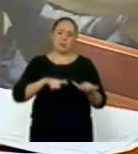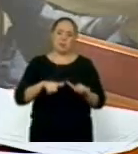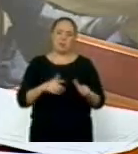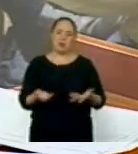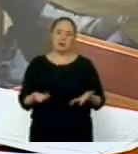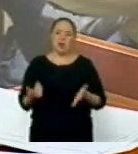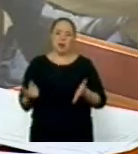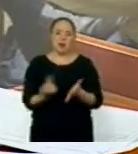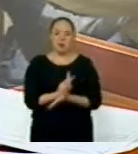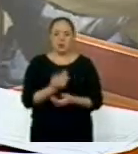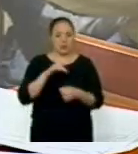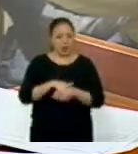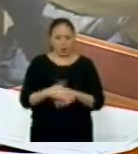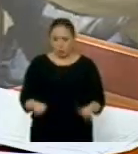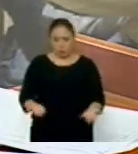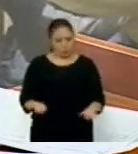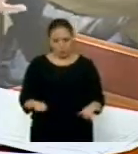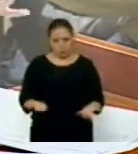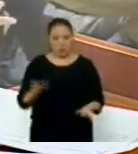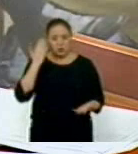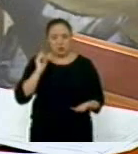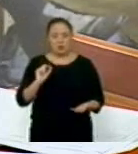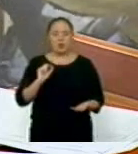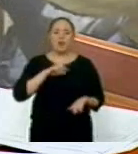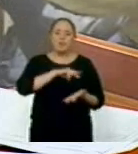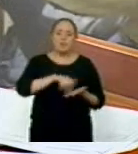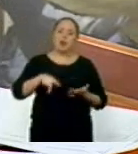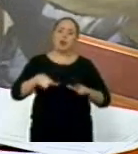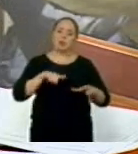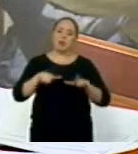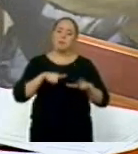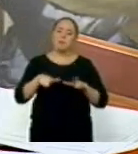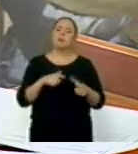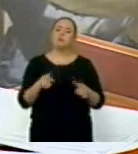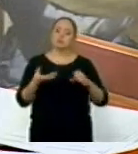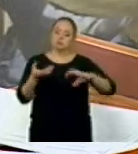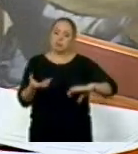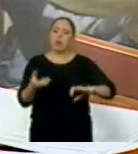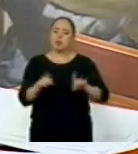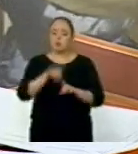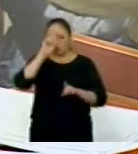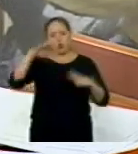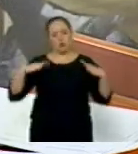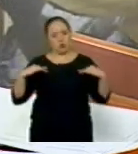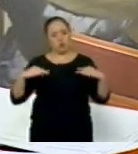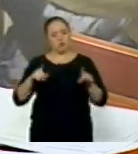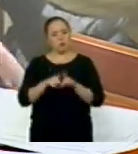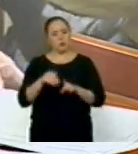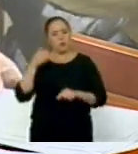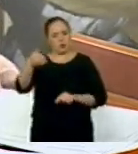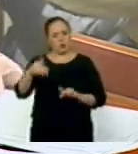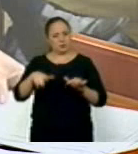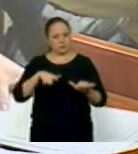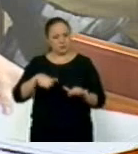elas ocorrem no período noturno, sendo certa que muitas das atividades legislativas, também no dia de folga, o parlamentar não deixa de ser